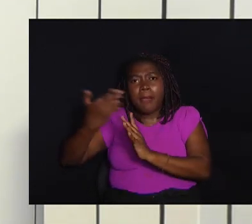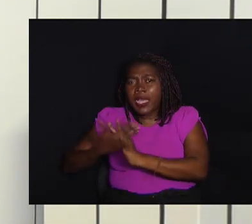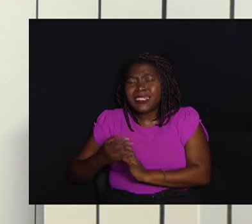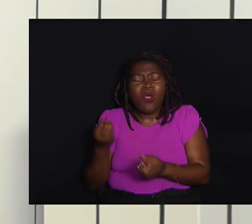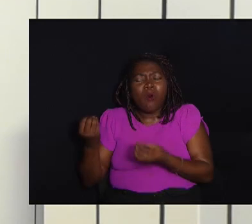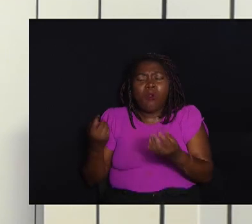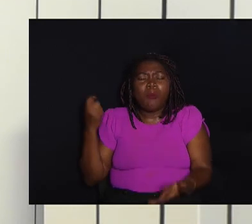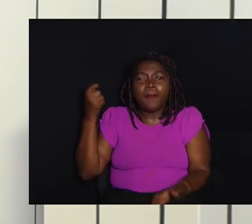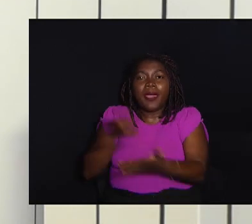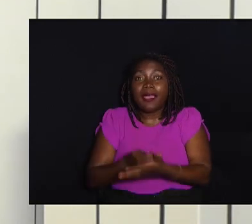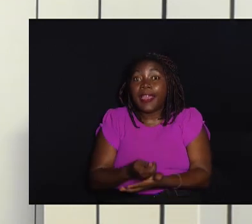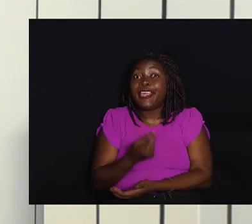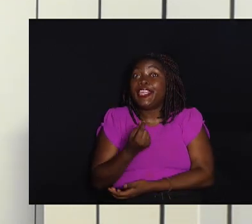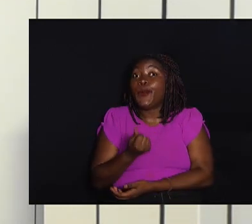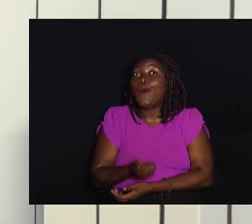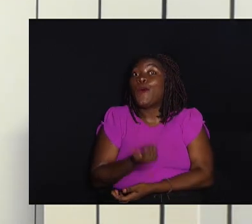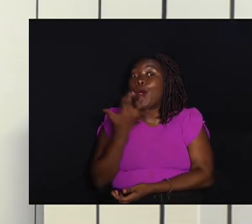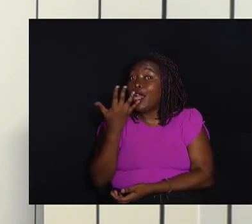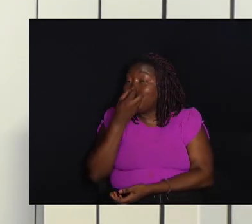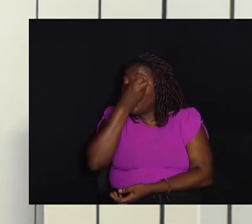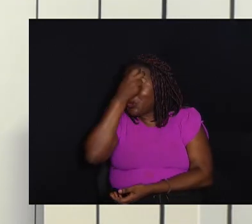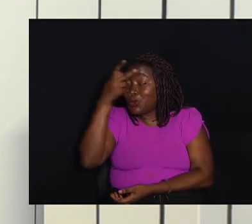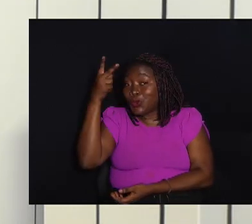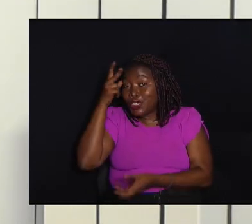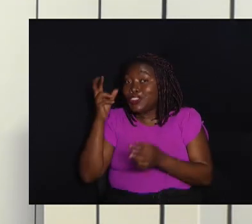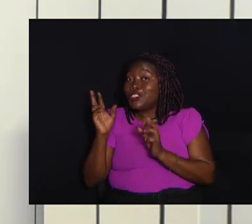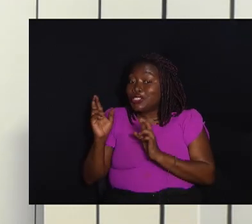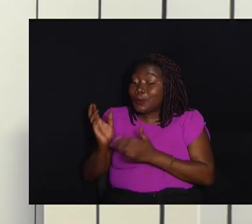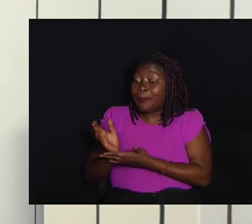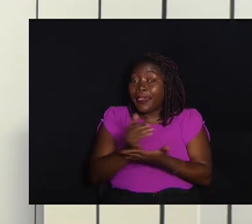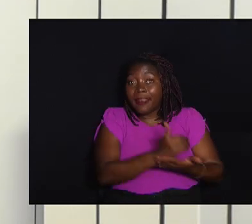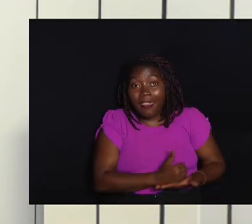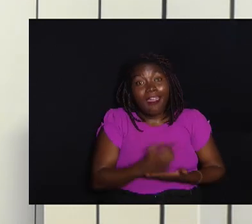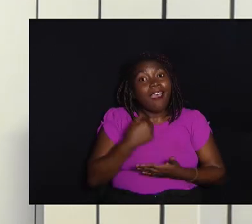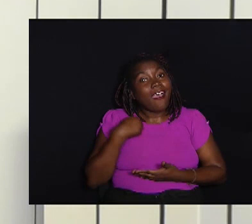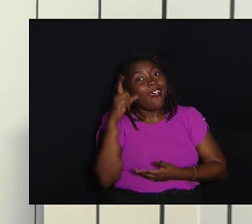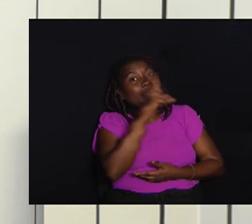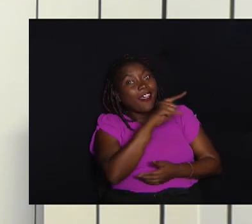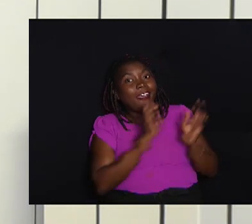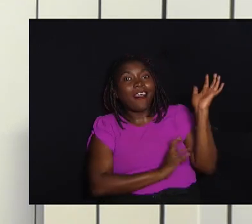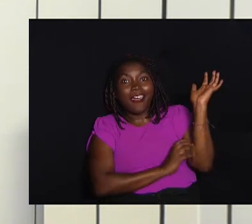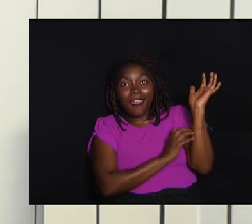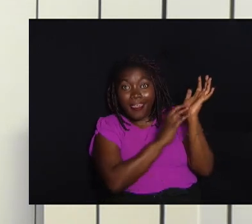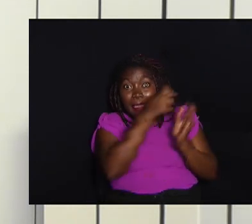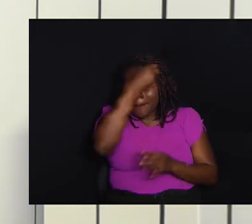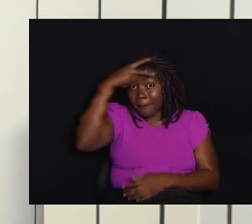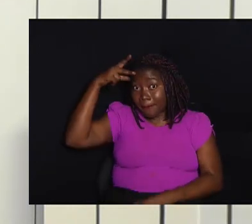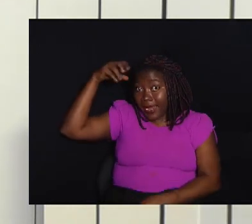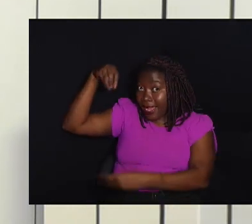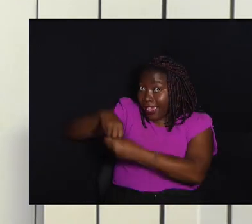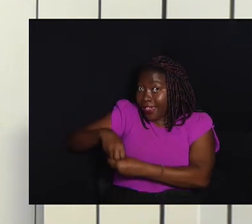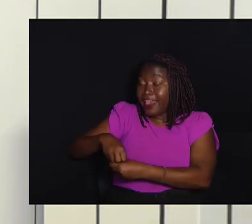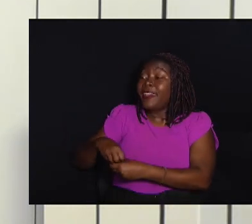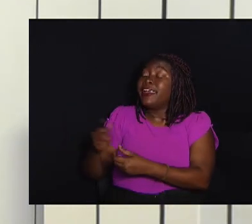pagar e quanto o município espera arrecadar, eu aciono o repórter André Aranha, que está na Prefeitura e tem as